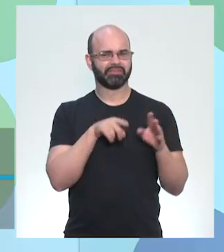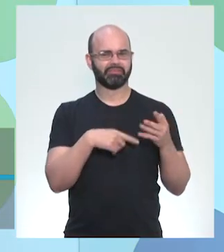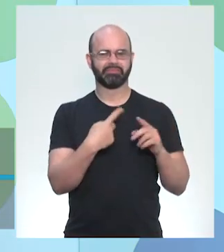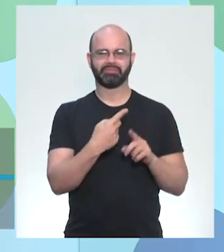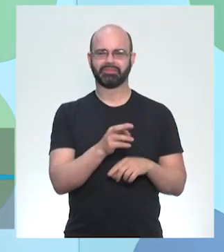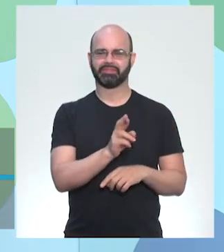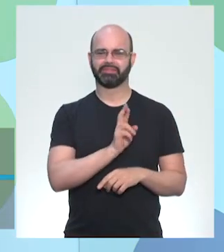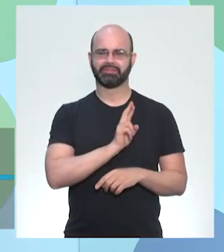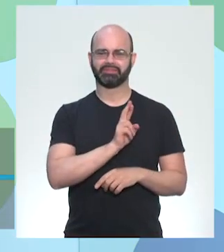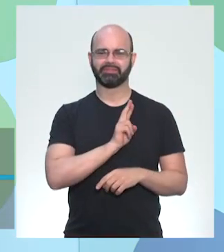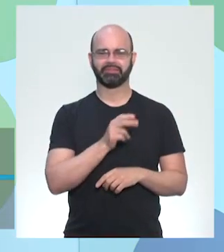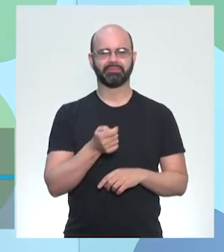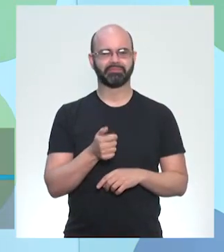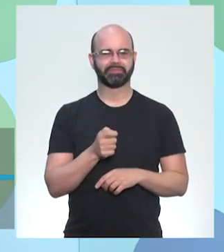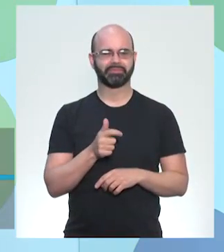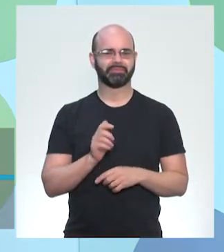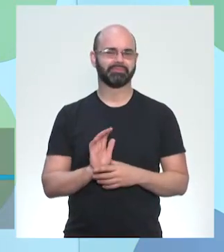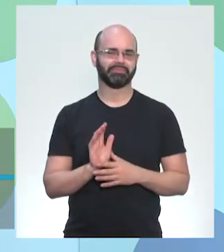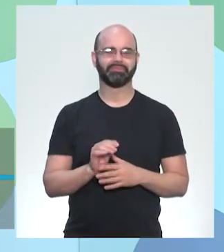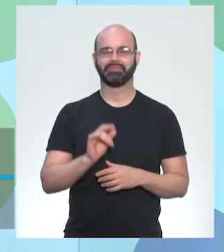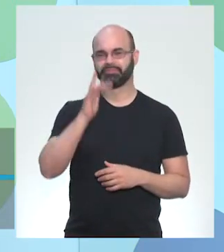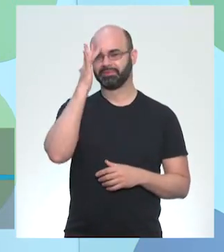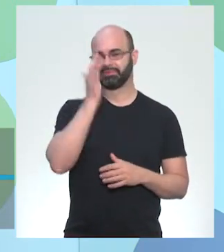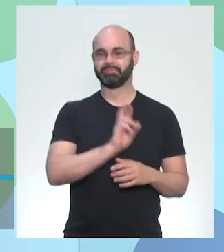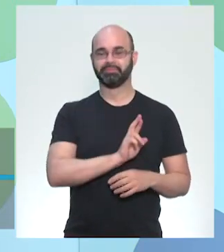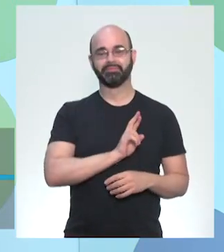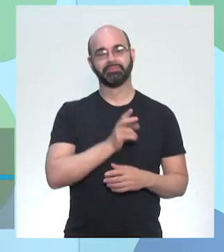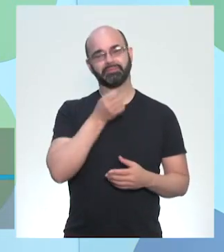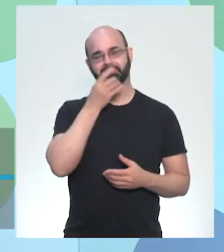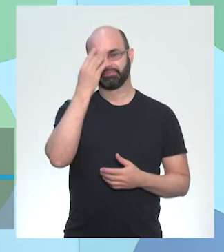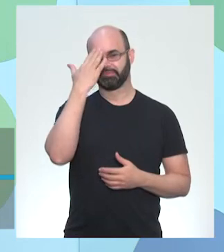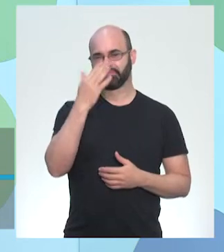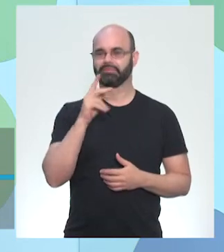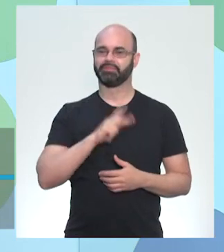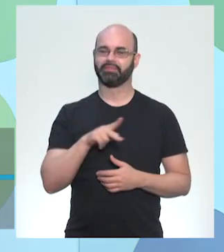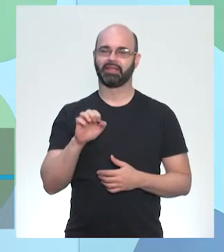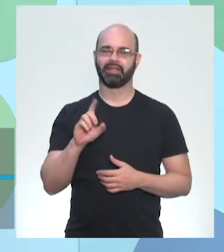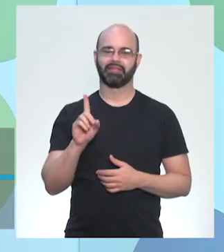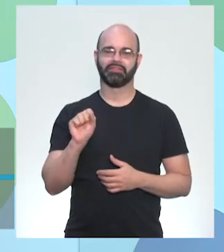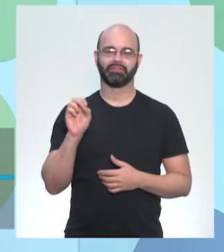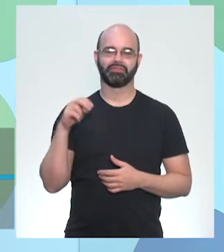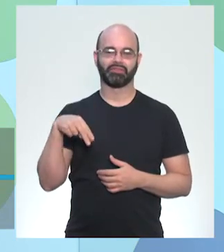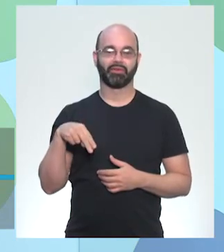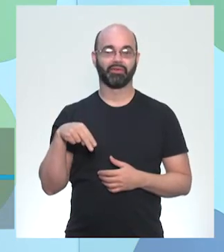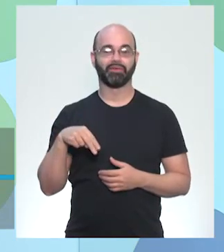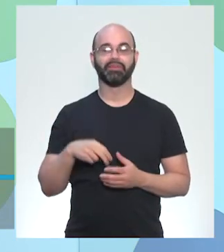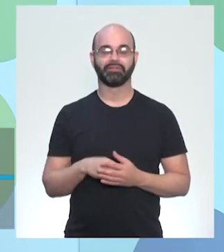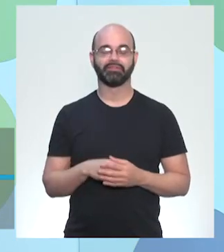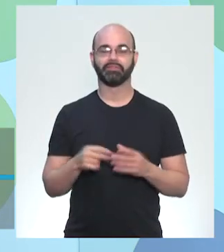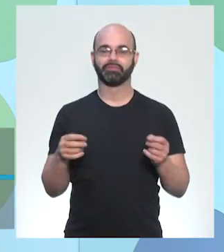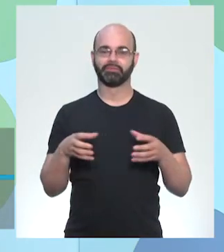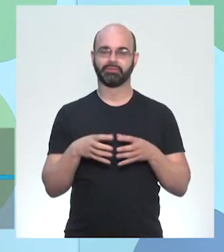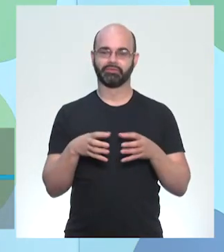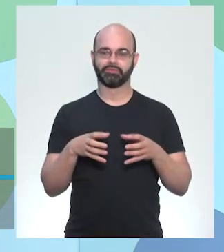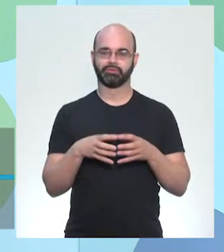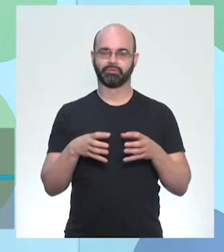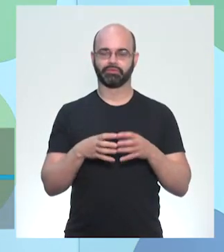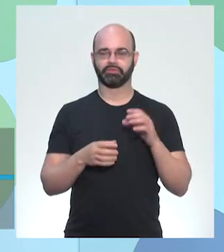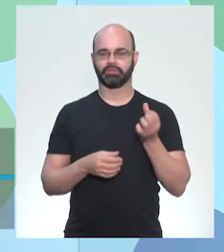obrigado a todos aí que interagiram e mandaram as respostas. Obrigado ao professor Edson, foi o primeiro que mandou aí, que está com o pessoal lá com a turma dele.